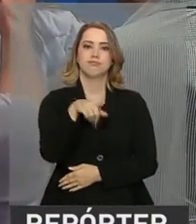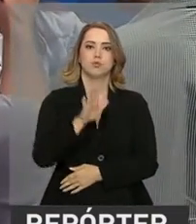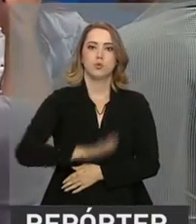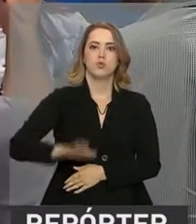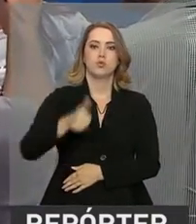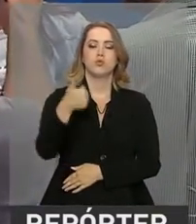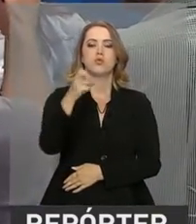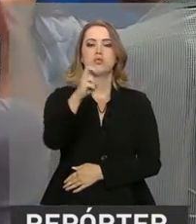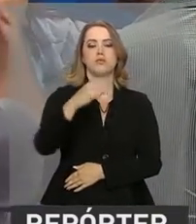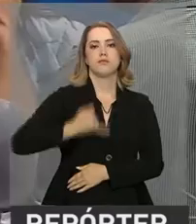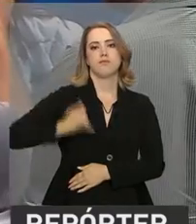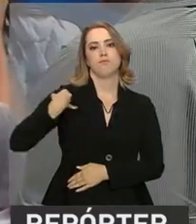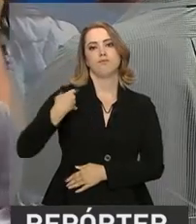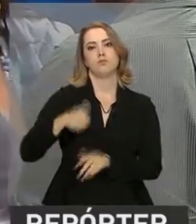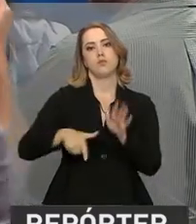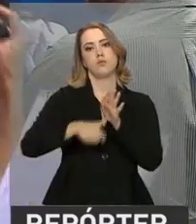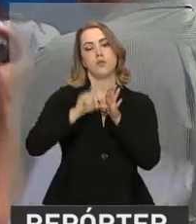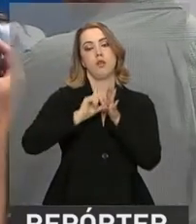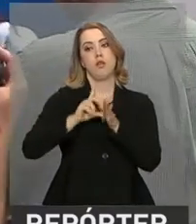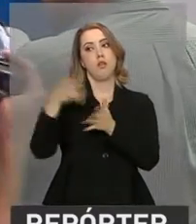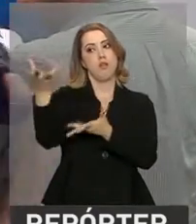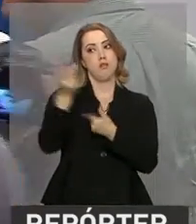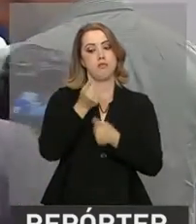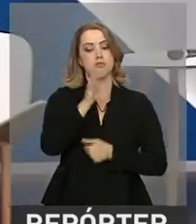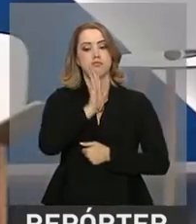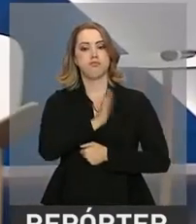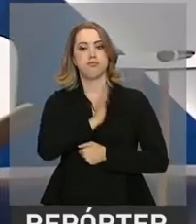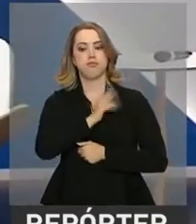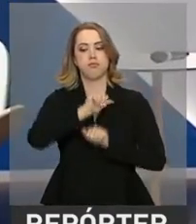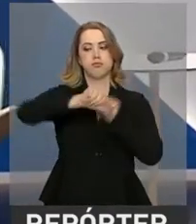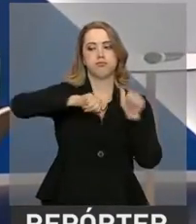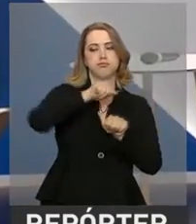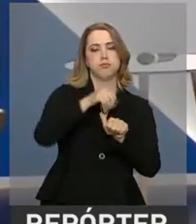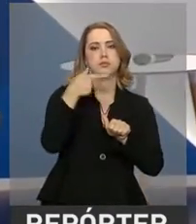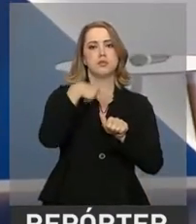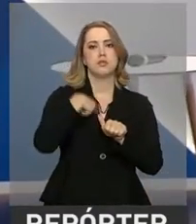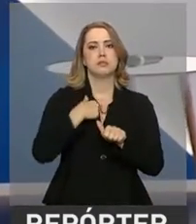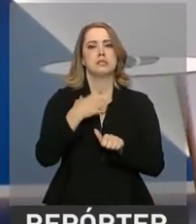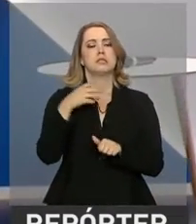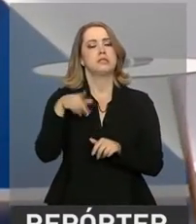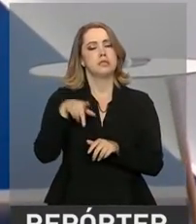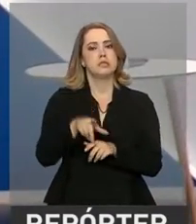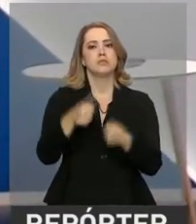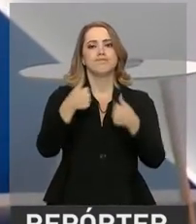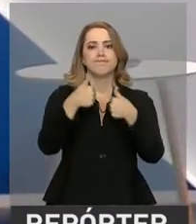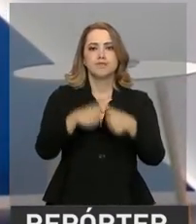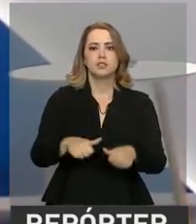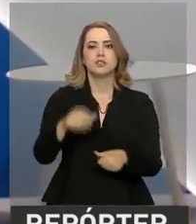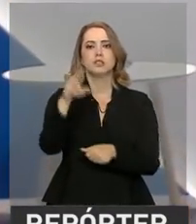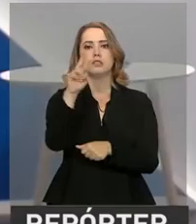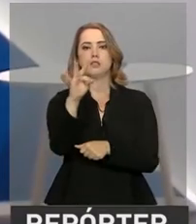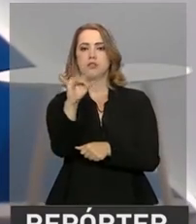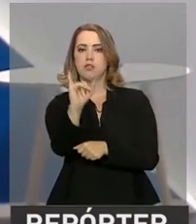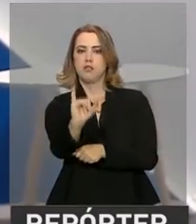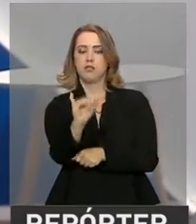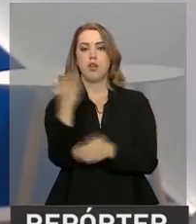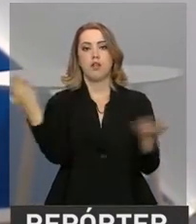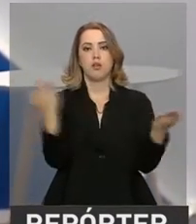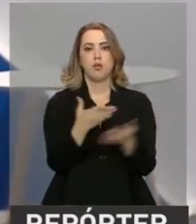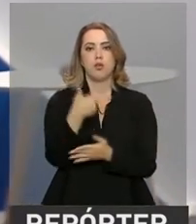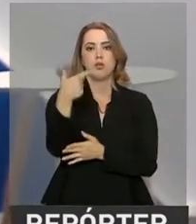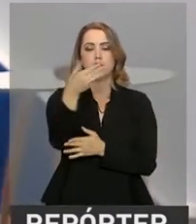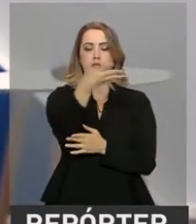tinha 15 anos. Antes de receber o novo coração, ele conta que chegou a ficar na UTI. Hoje, com 24